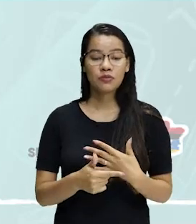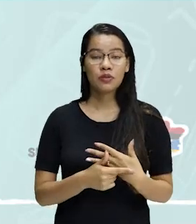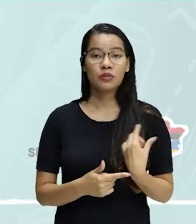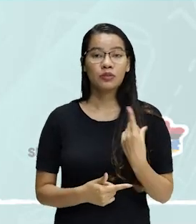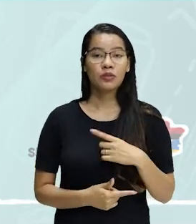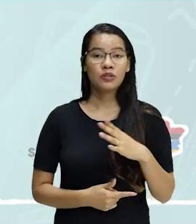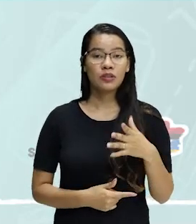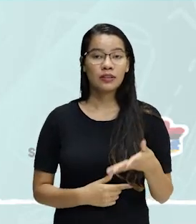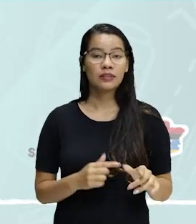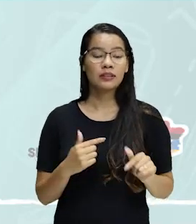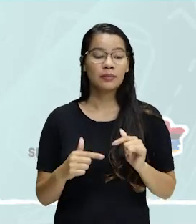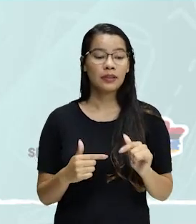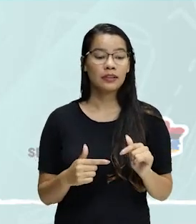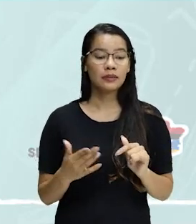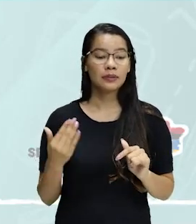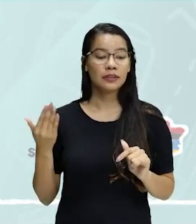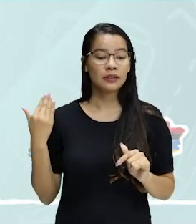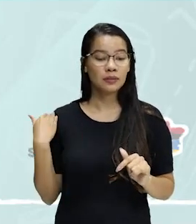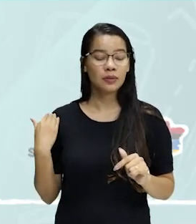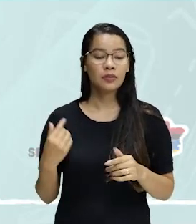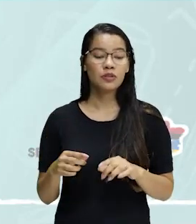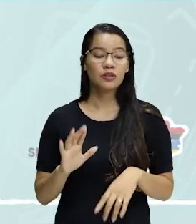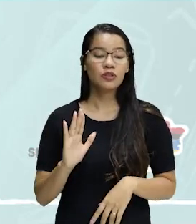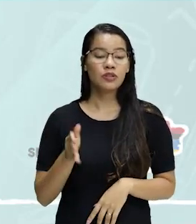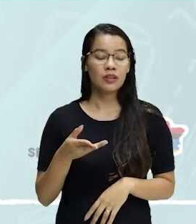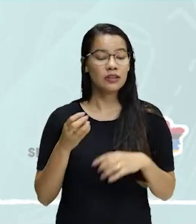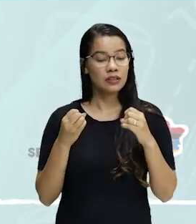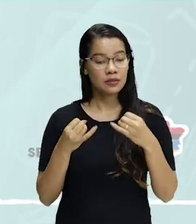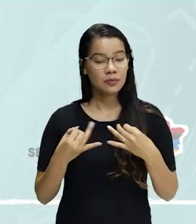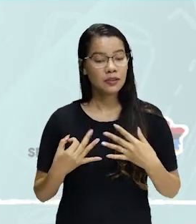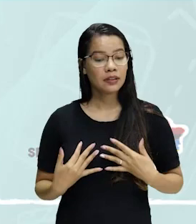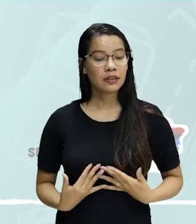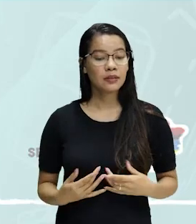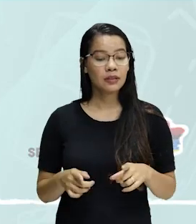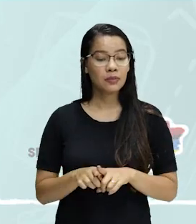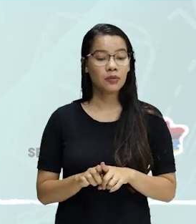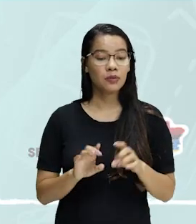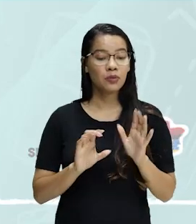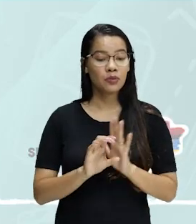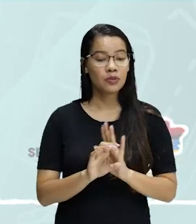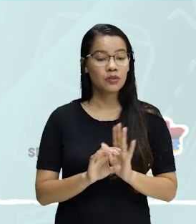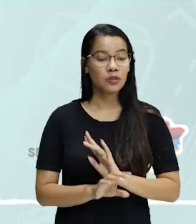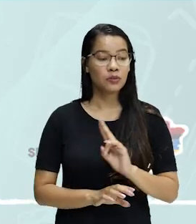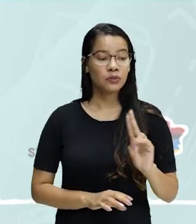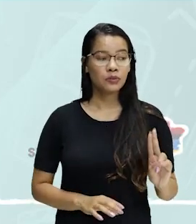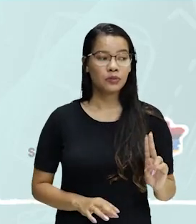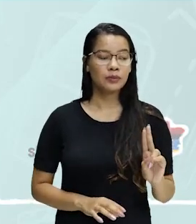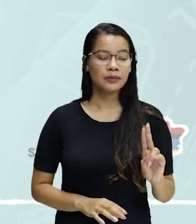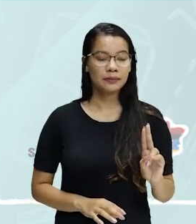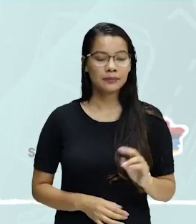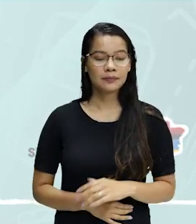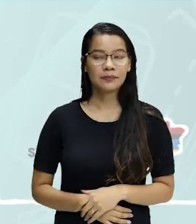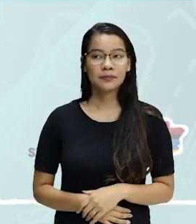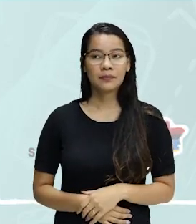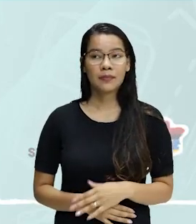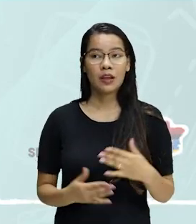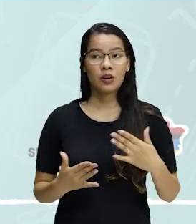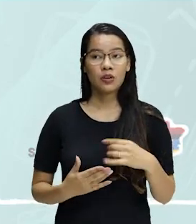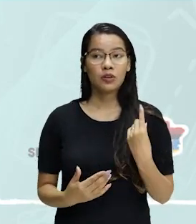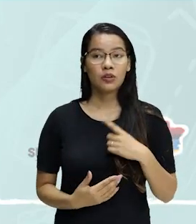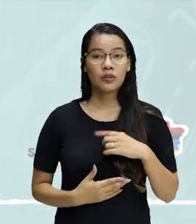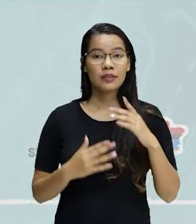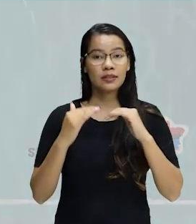já trabalhamos anteriormente, já explicamos o conceito, nomenclatura, tudo bem? Agora nós